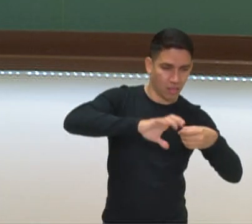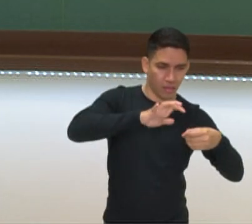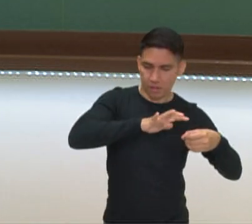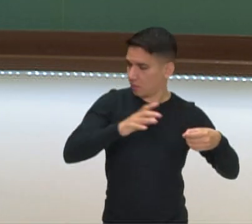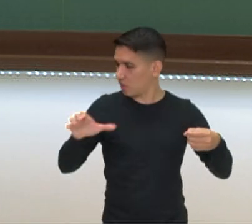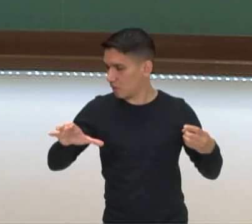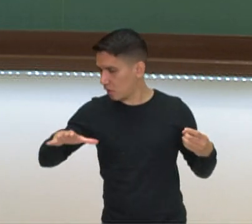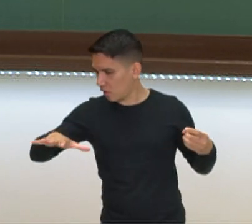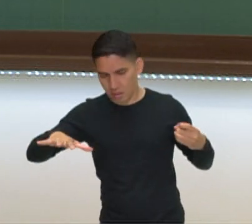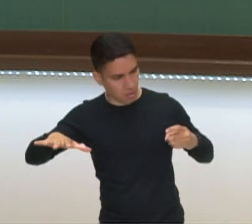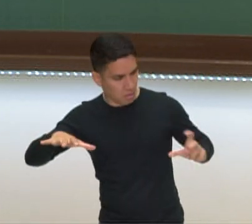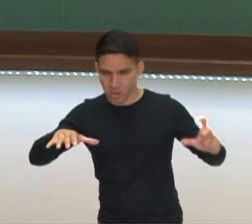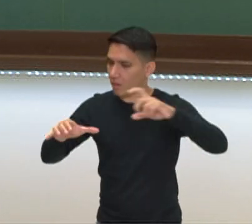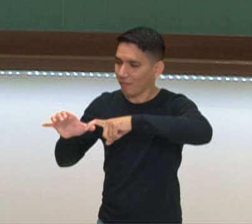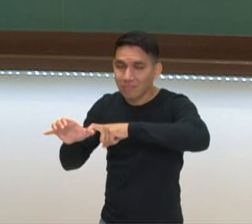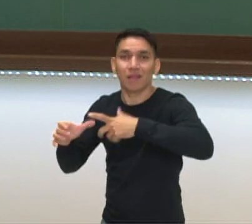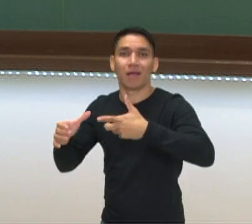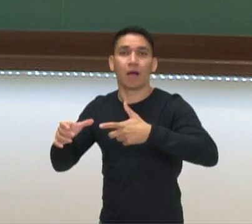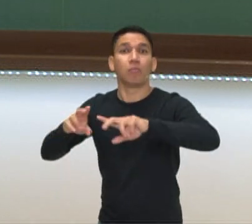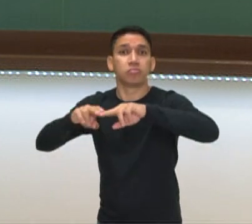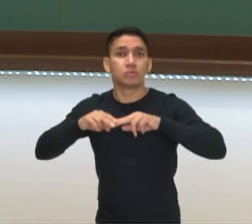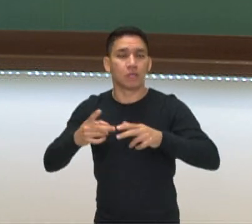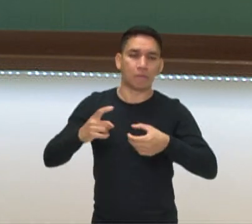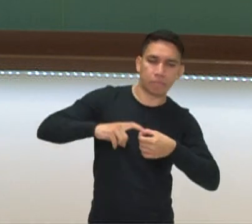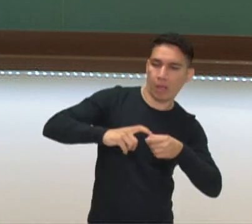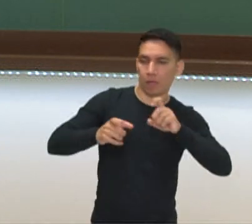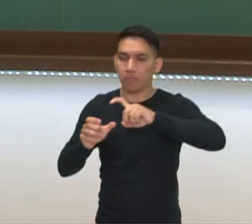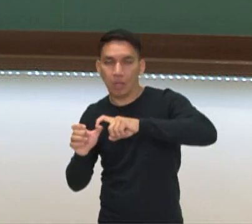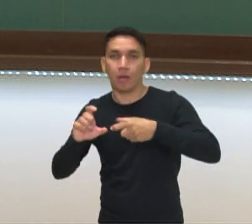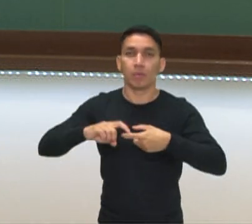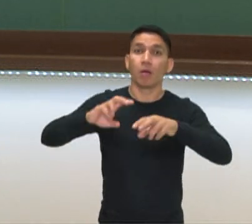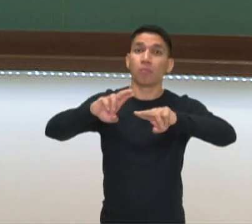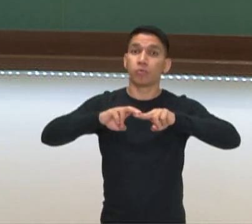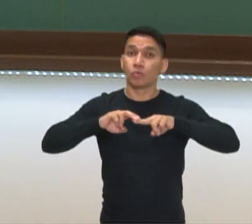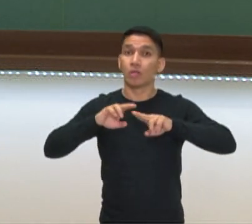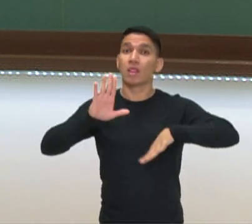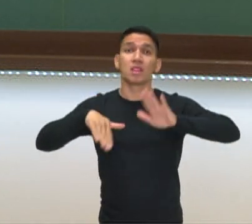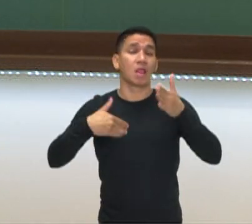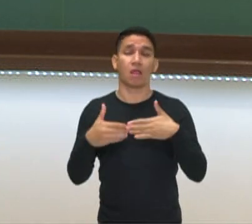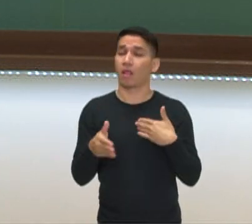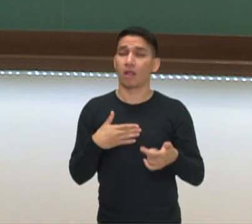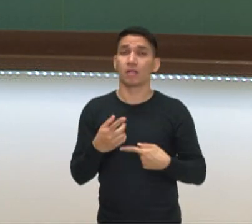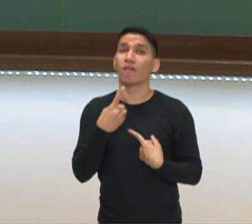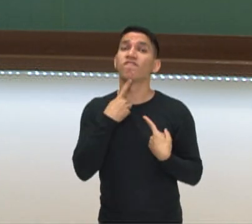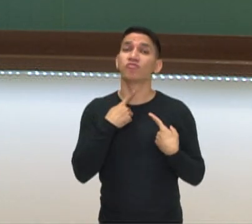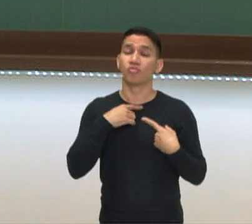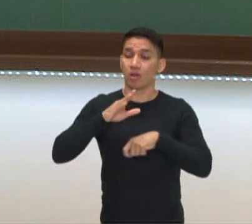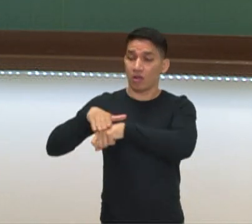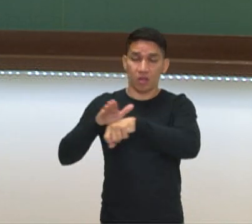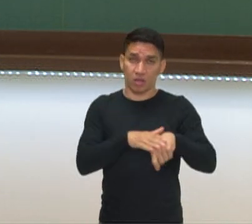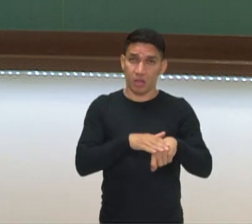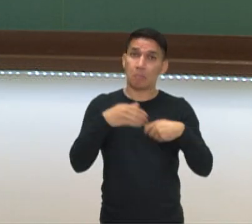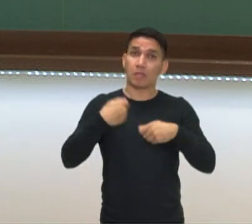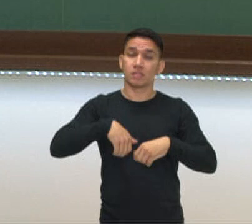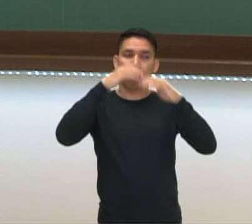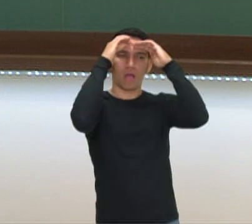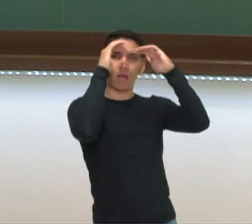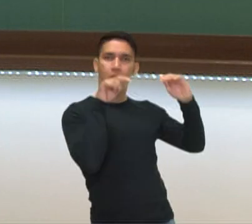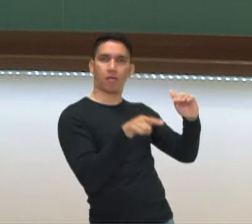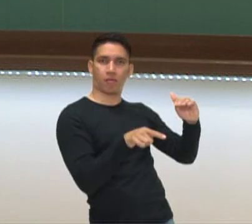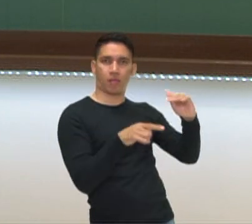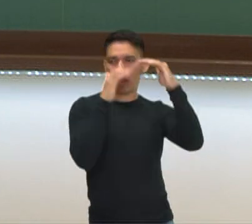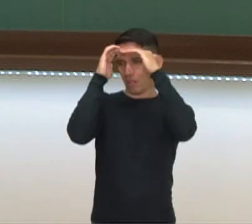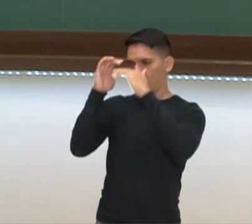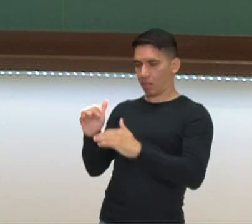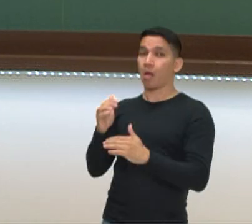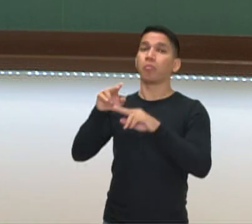independente da nossa vontade, nós vamos respeitar as outras pessoas porque nós dependemos daquele trabalho. Então eu vou respeitar o vendedor